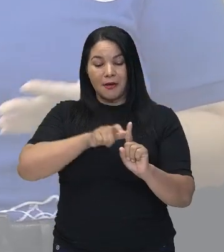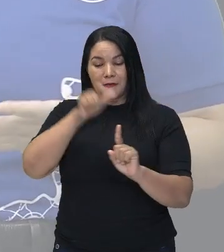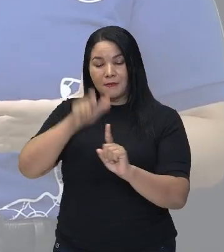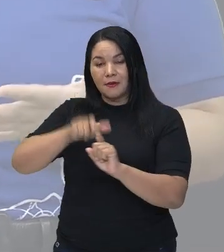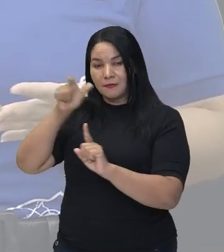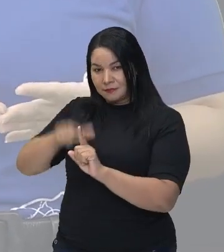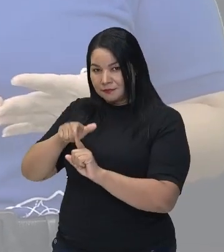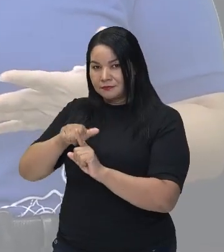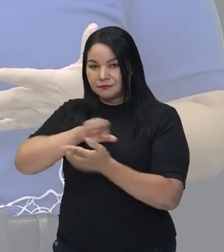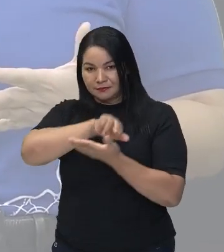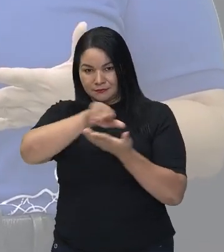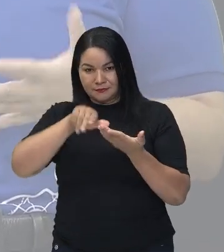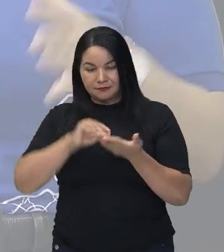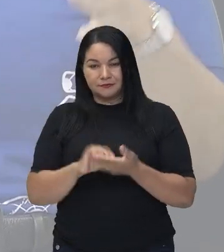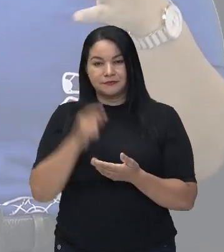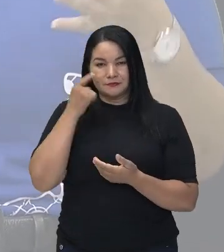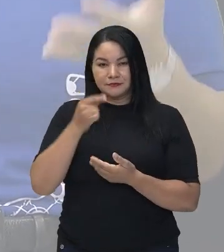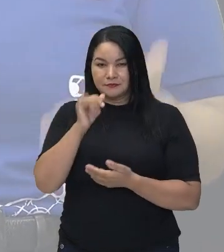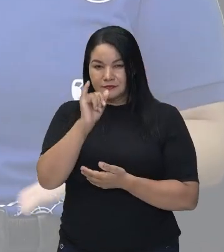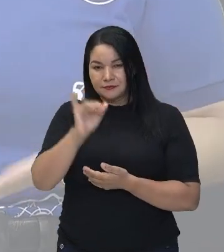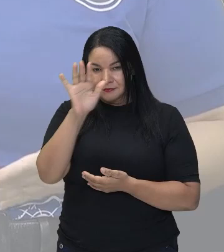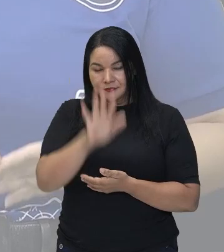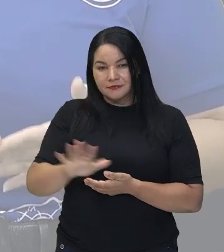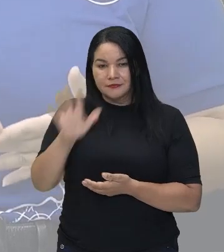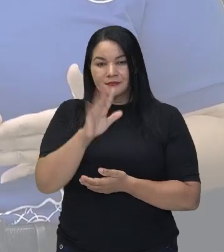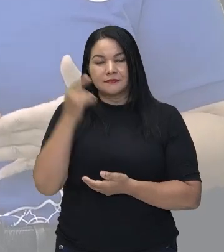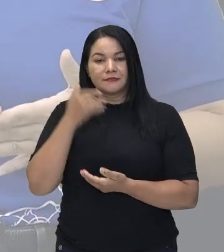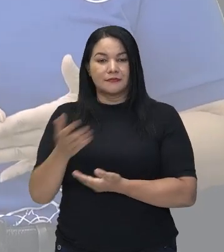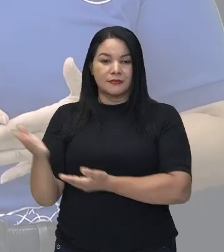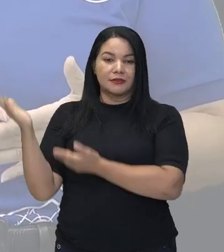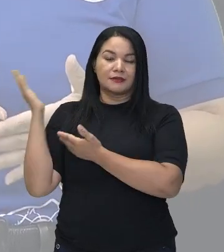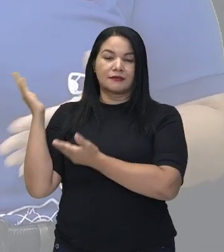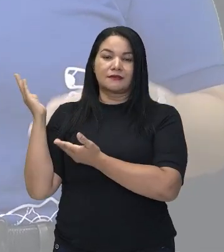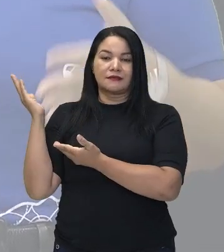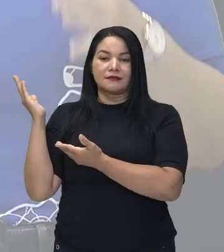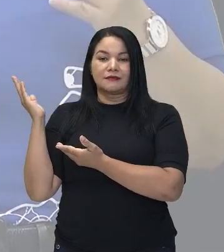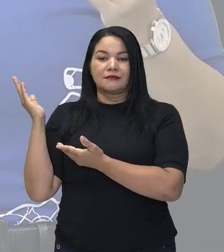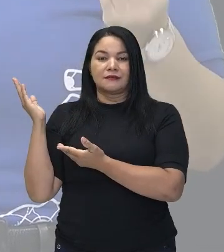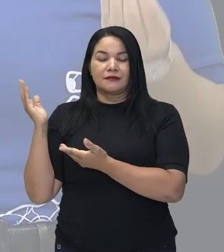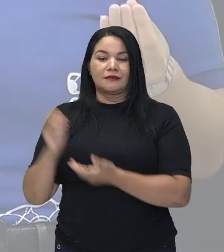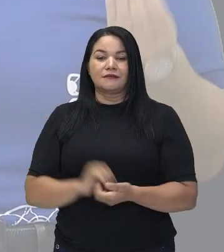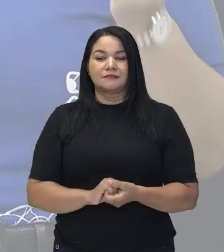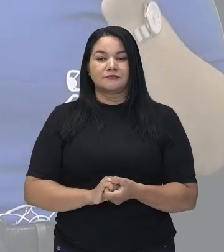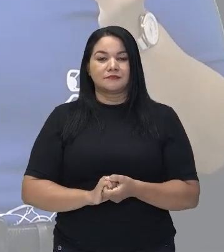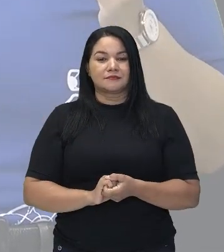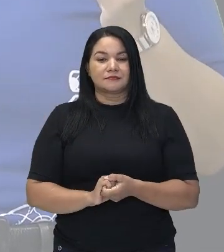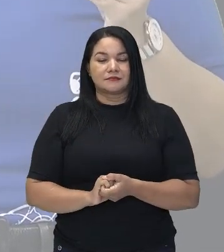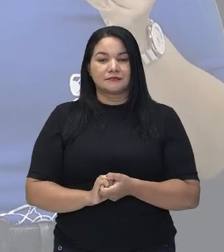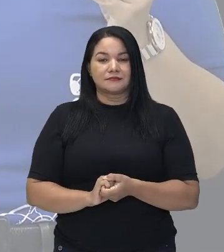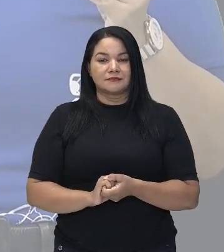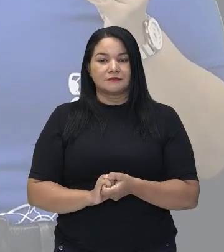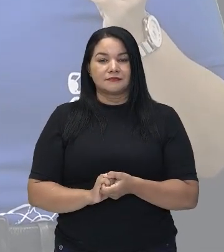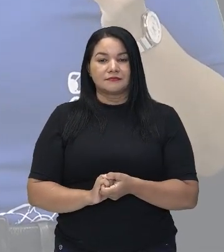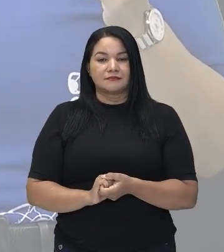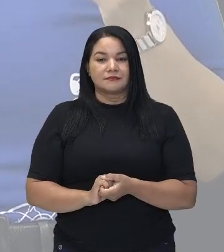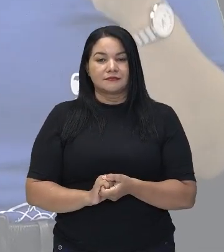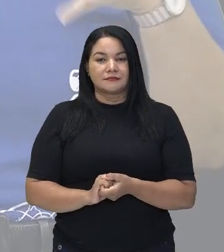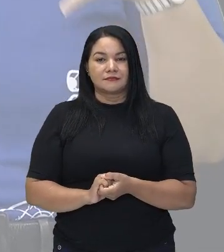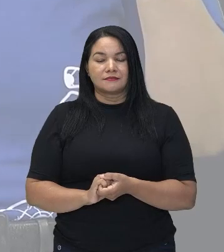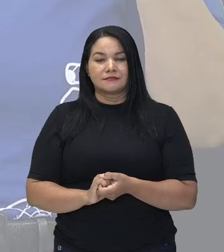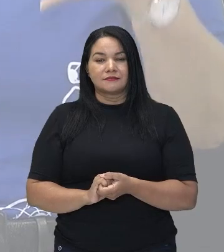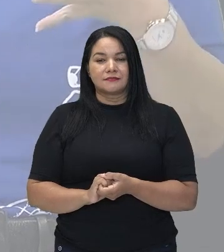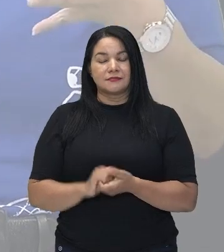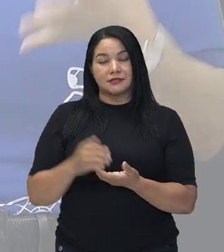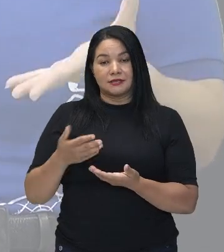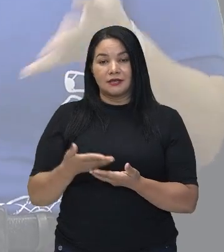Notem que nós selecionamos aqui uma imagem que mostra justamente a figura, né? Aquela imagem inicial de Fernando Pessoa, que